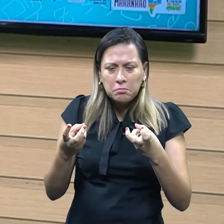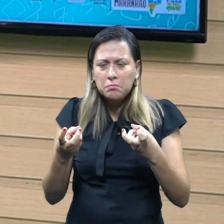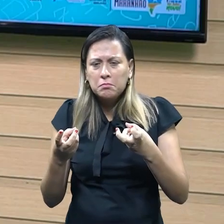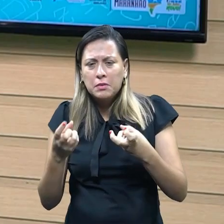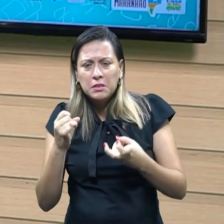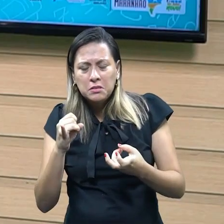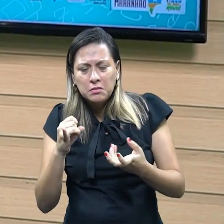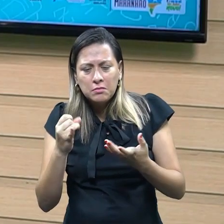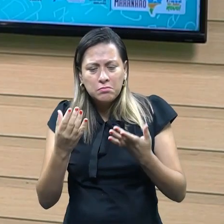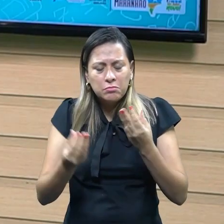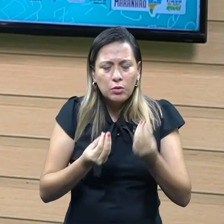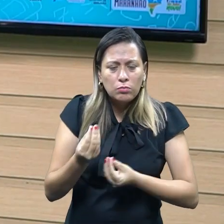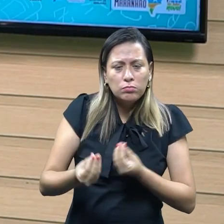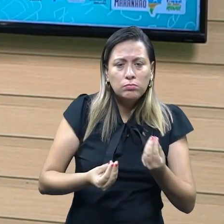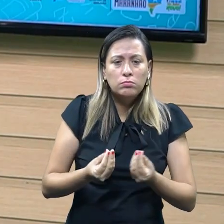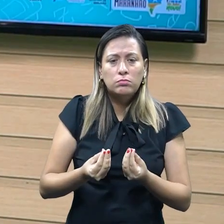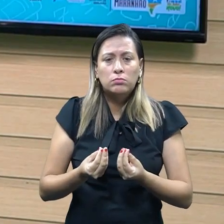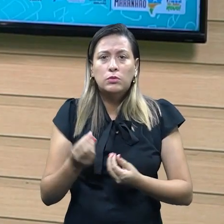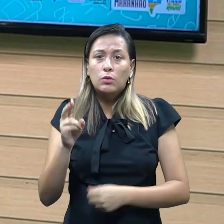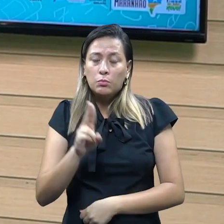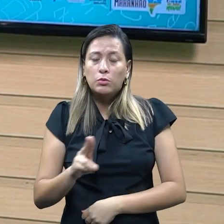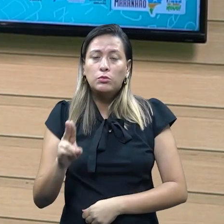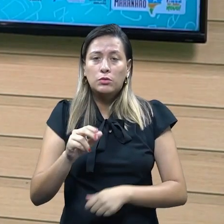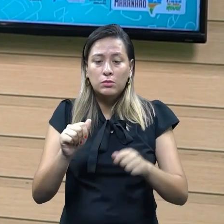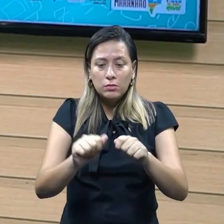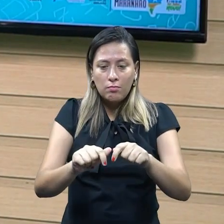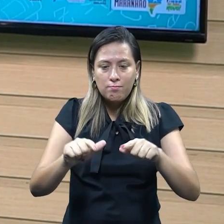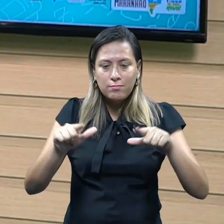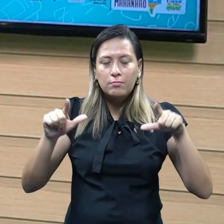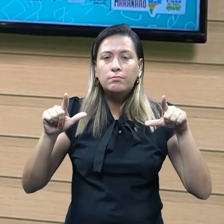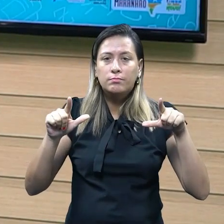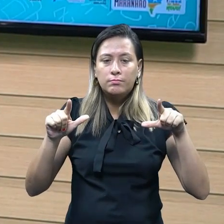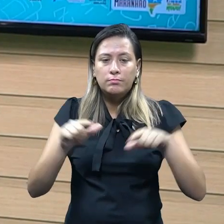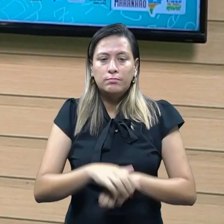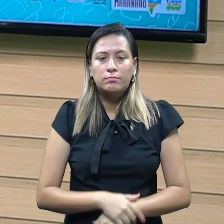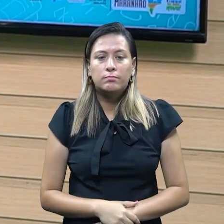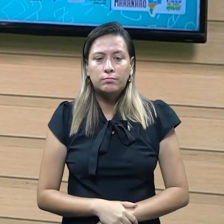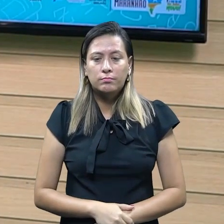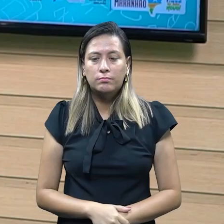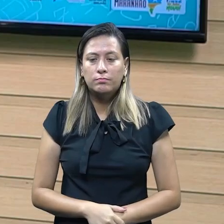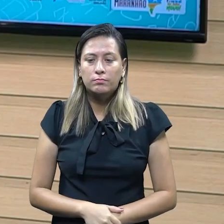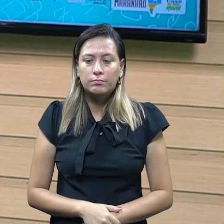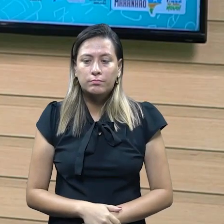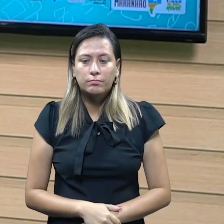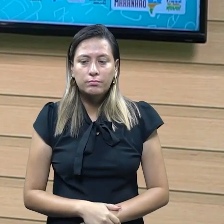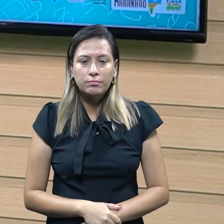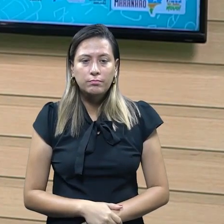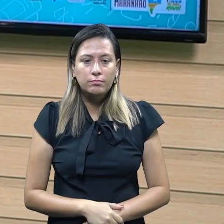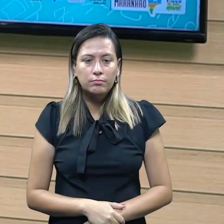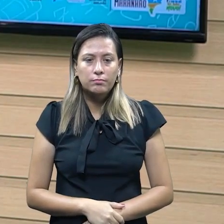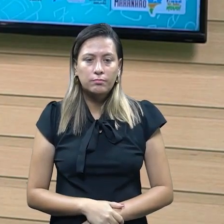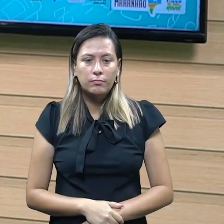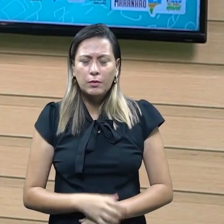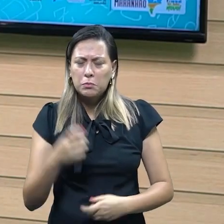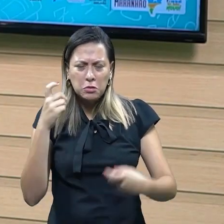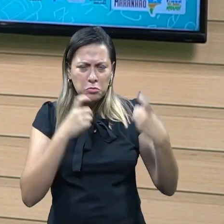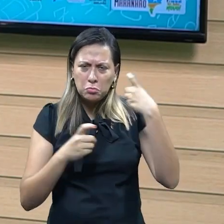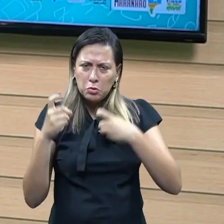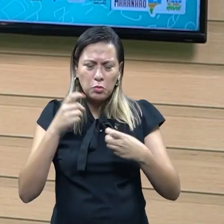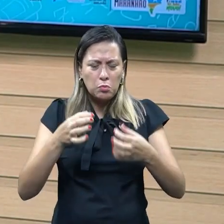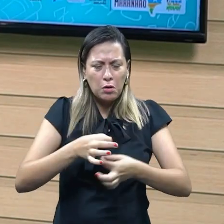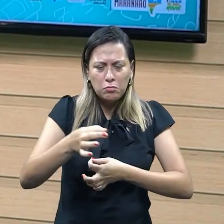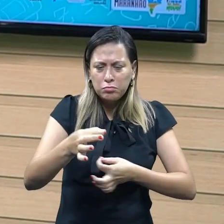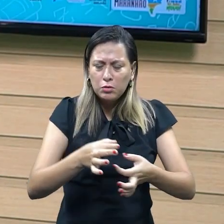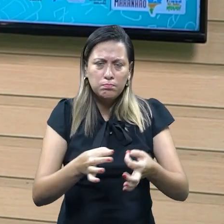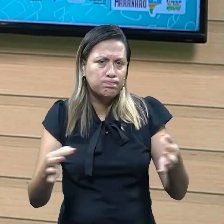alguma coisa no seu desenho, você pode fazer a ampliação desse desenho de forma direta, sem se preocupar